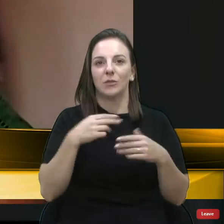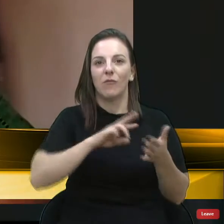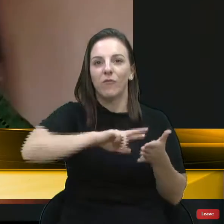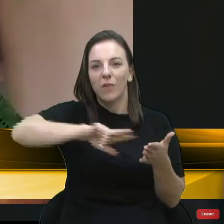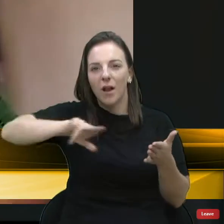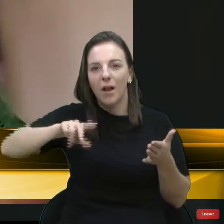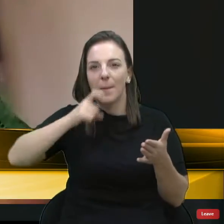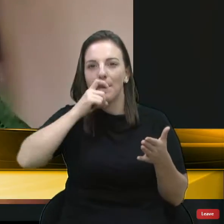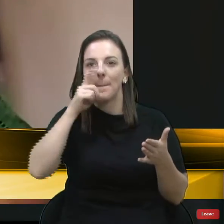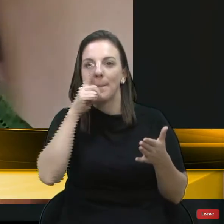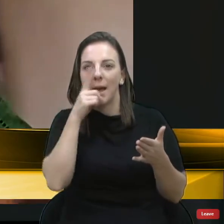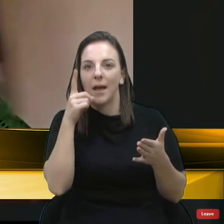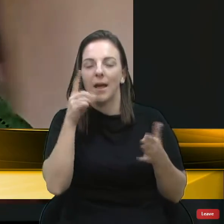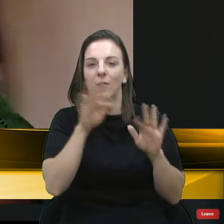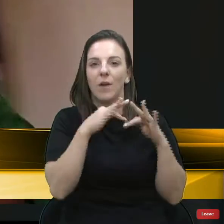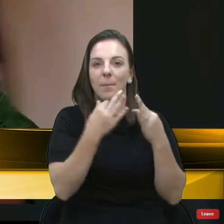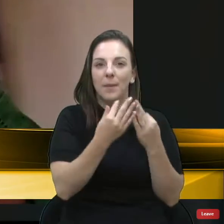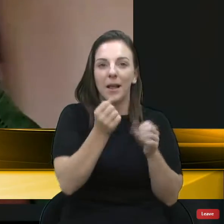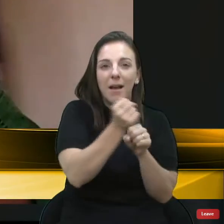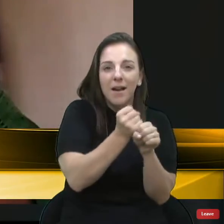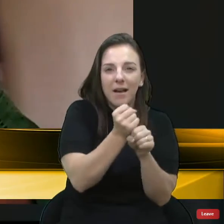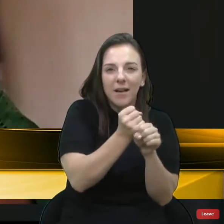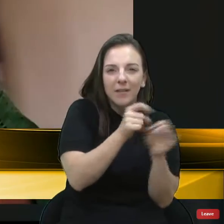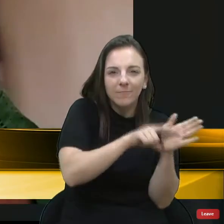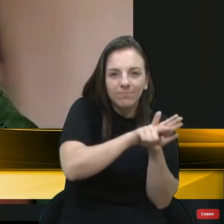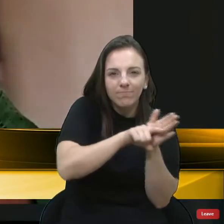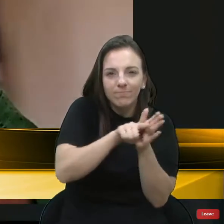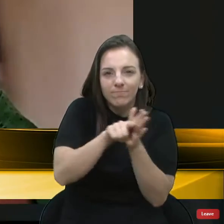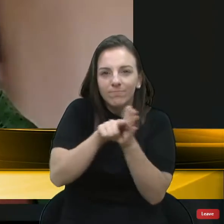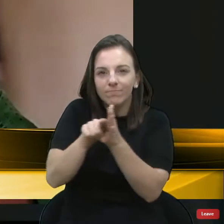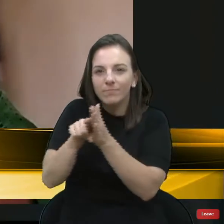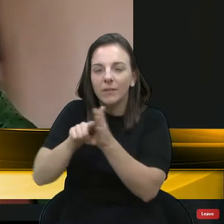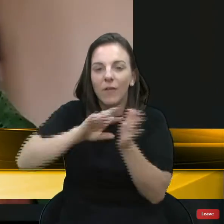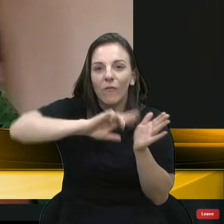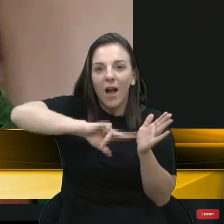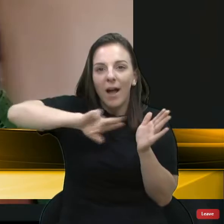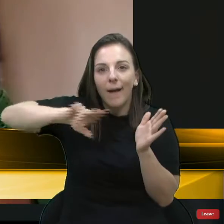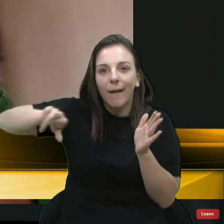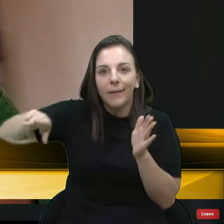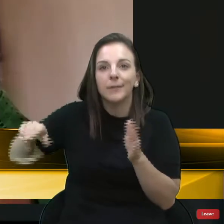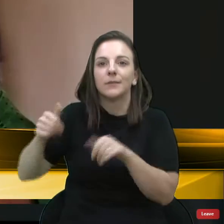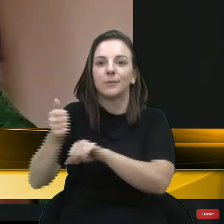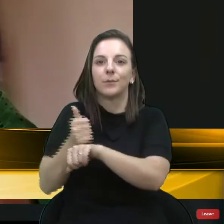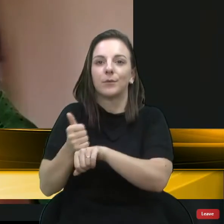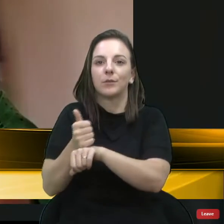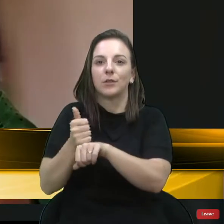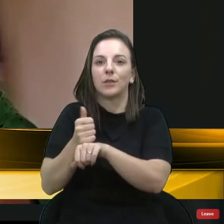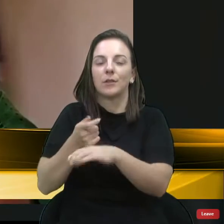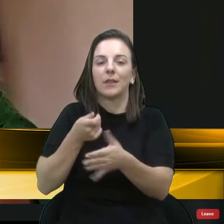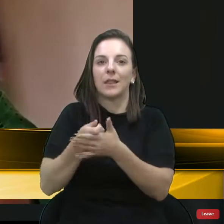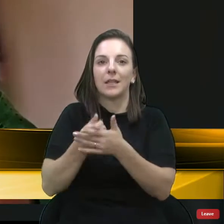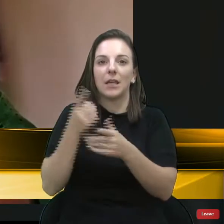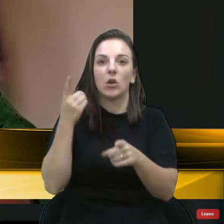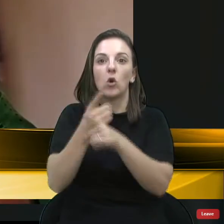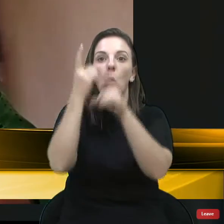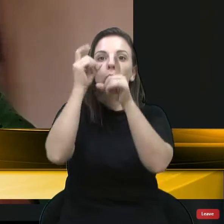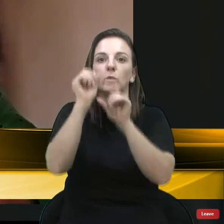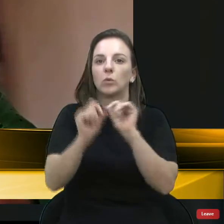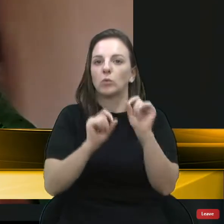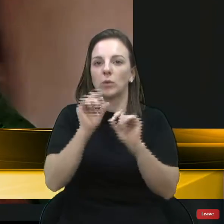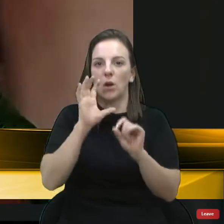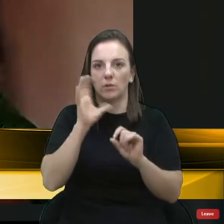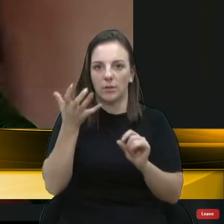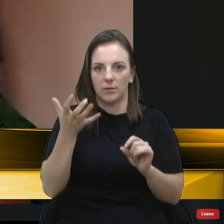passam anos, né, levando seus filhos para diversos profissionais, e esse diagnóstico, sim, ele acontece,